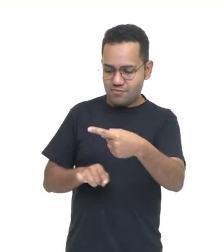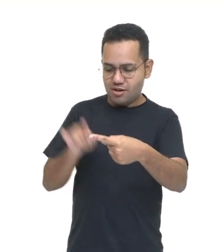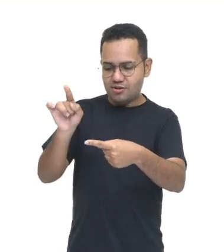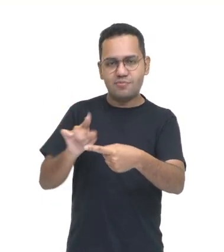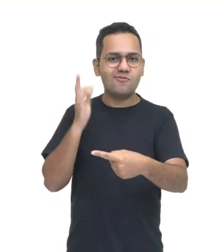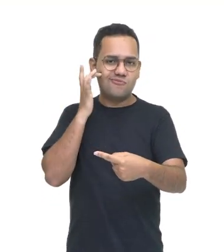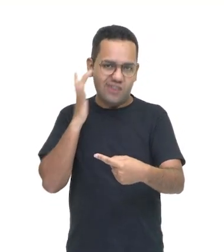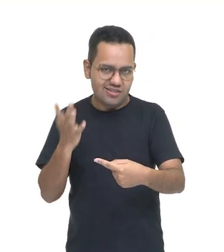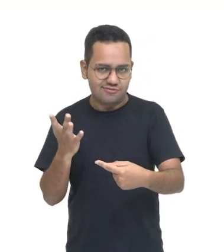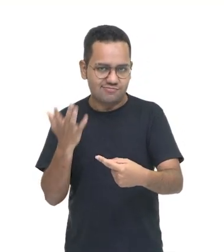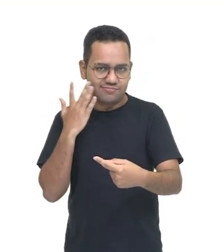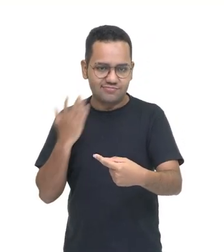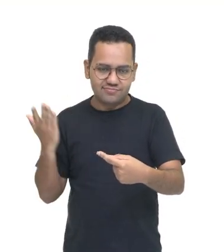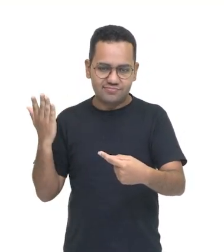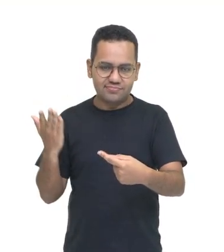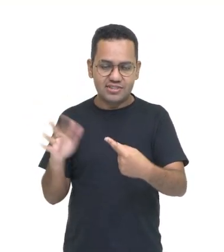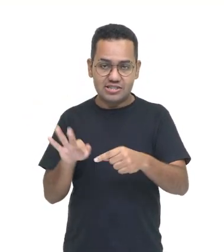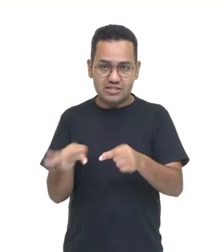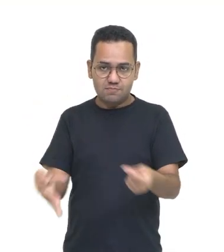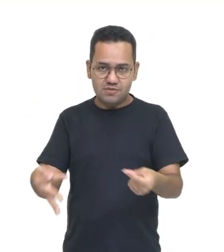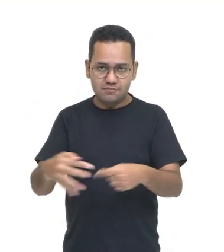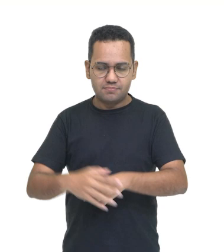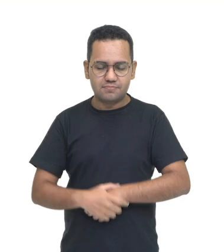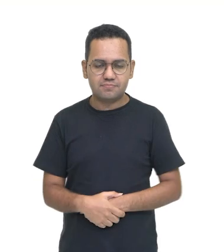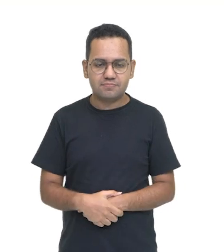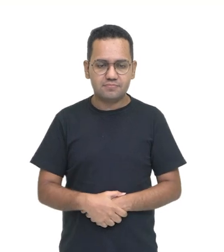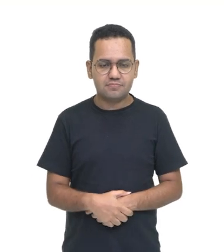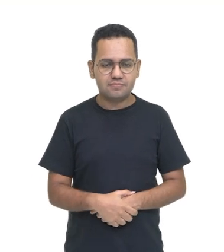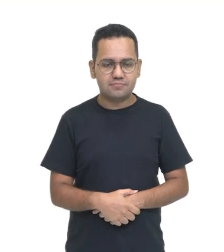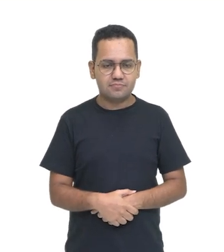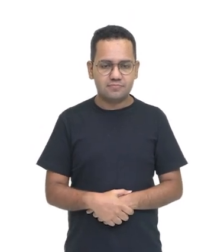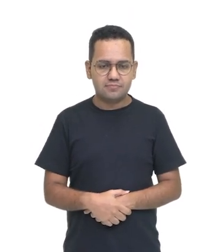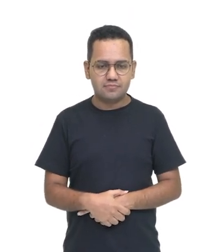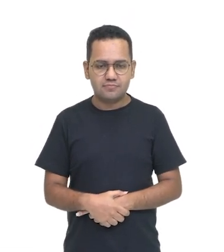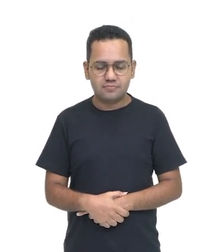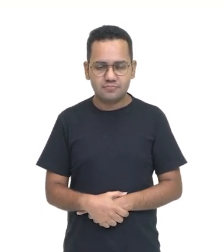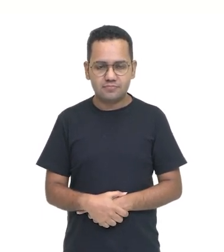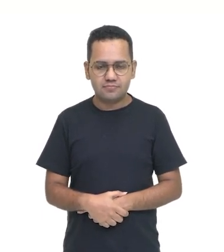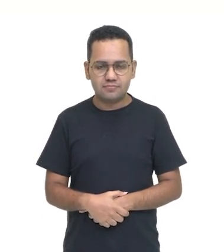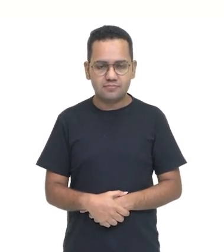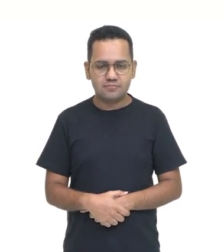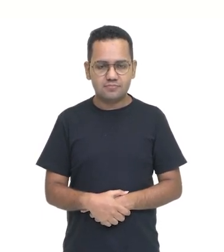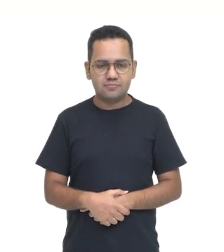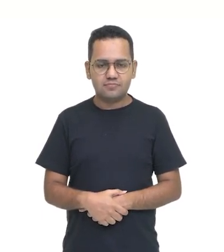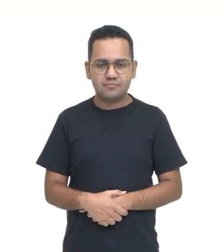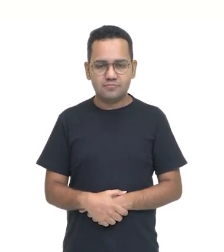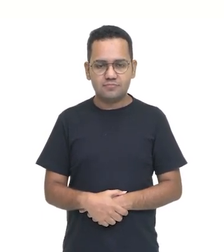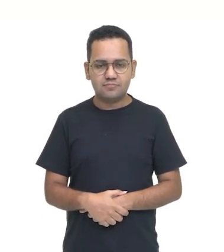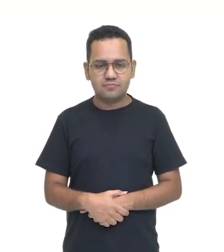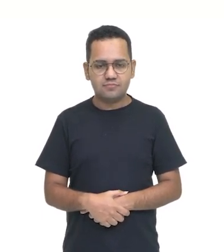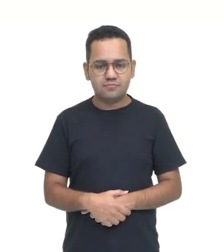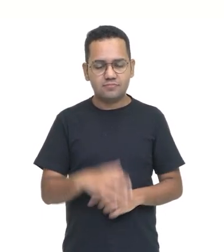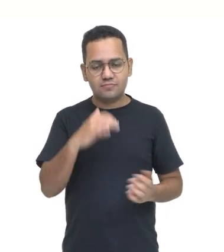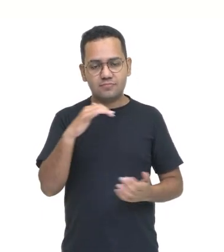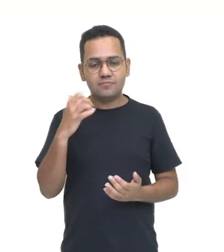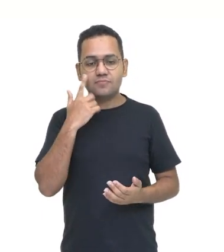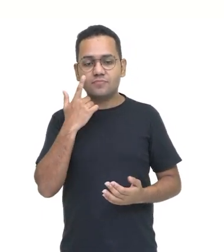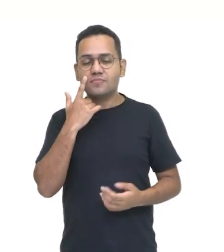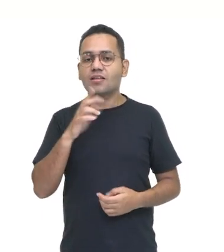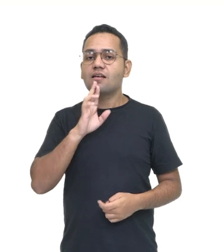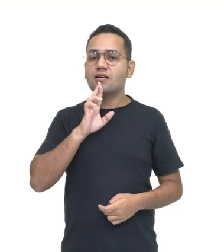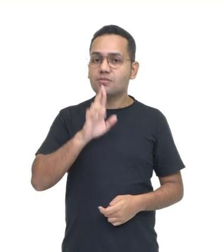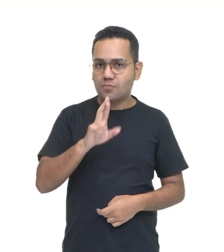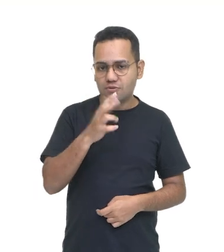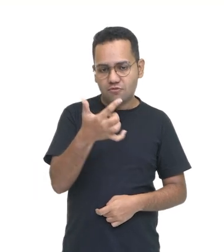aqui. Ó. Simplifica 18 fatorial com 18 fatorial. Ficamos, então, colocar a resposta bem aqui do lado. Nossa resposta é